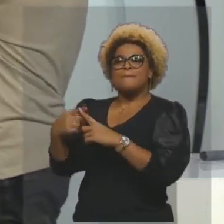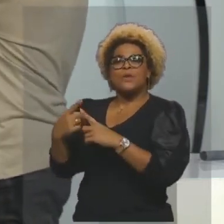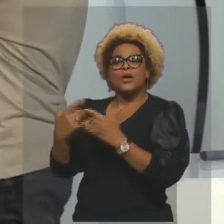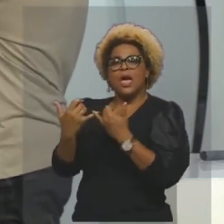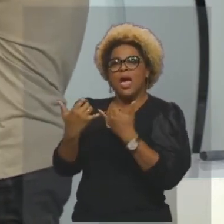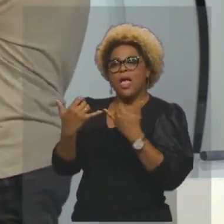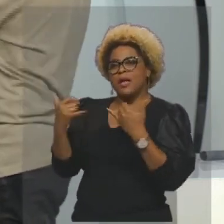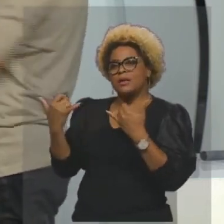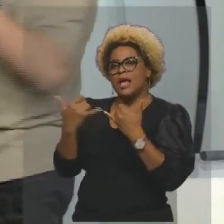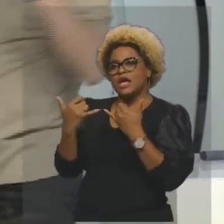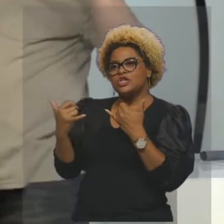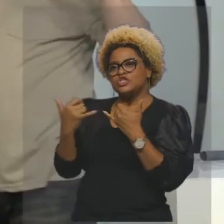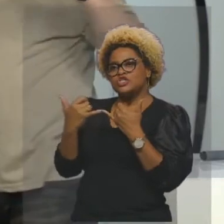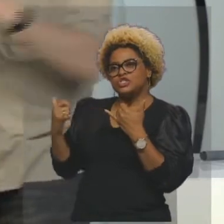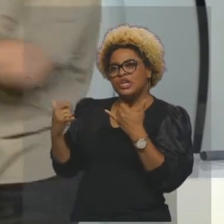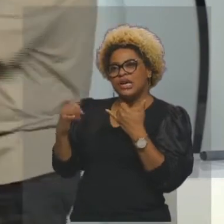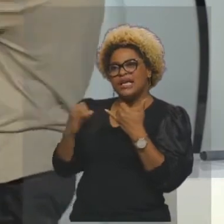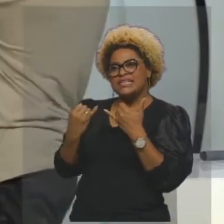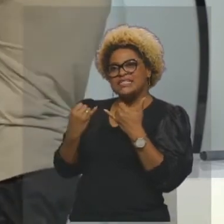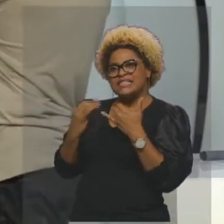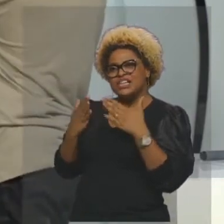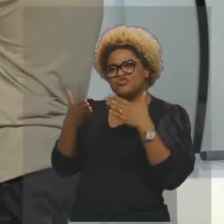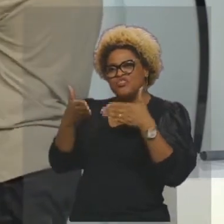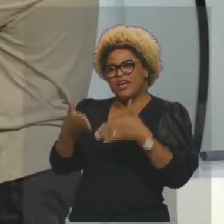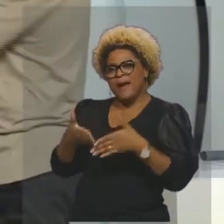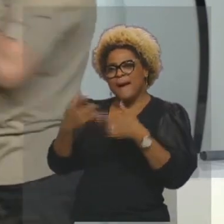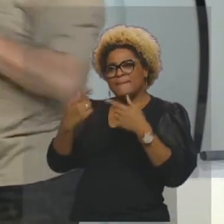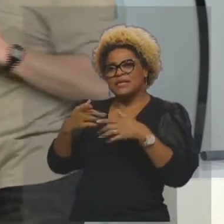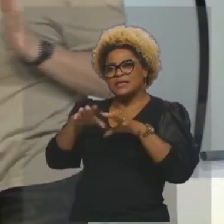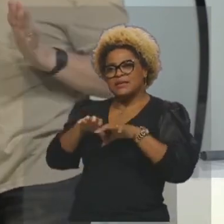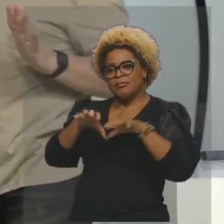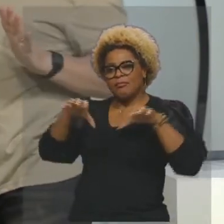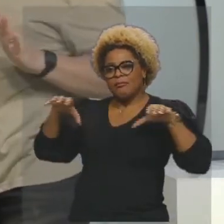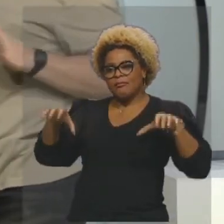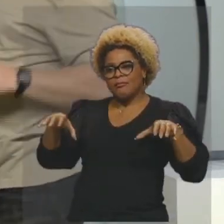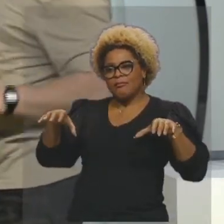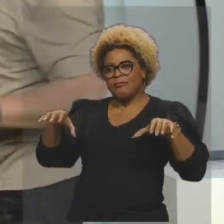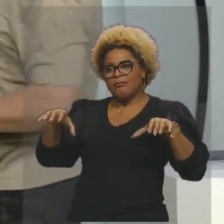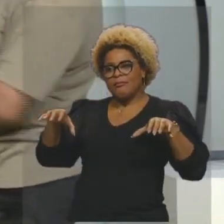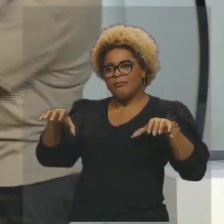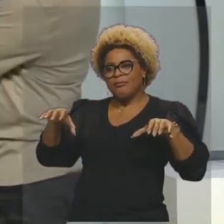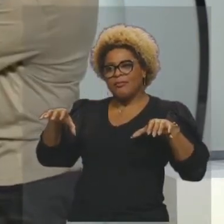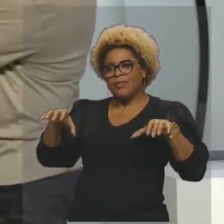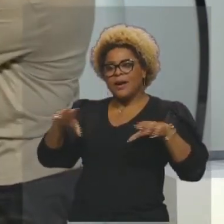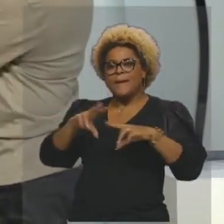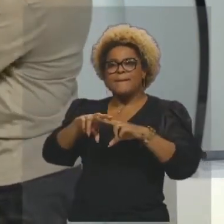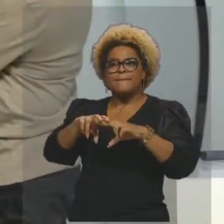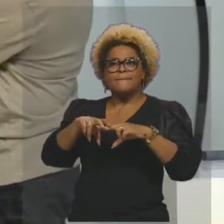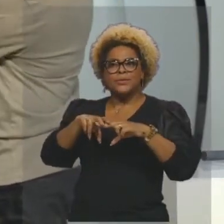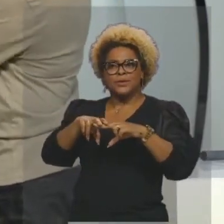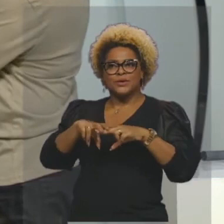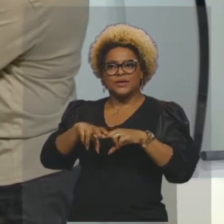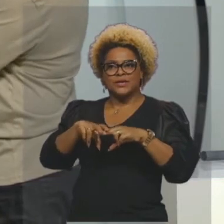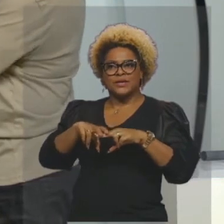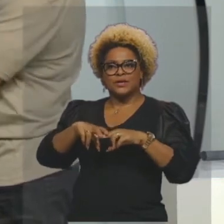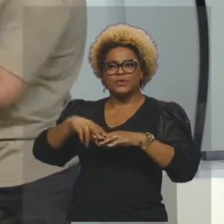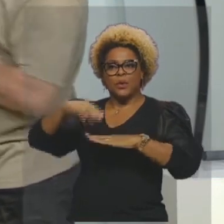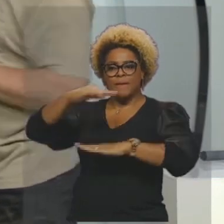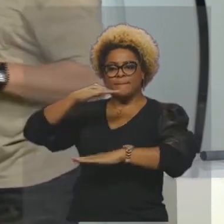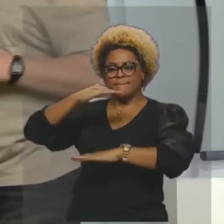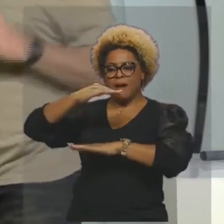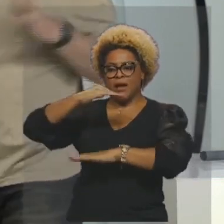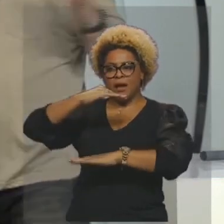aqui, ela vai ter que, teoricamente, se dividir para cá e para cá. Beleza? Então, por isso que eu falo que aqui está em paralelo só com esse